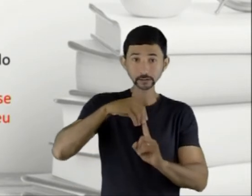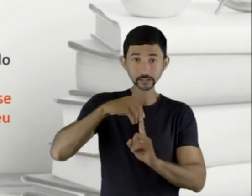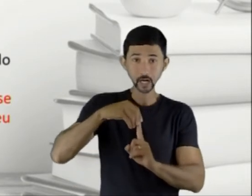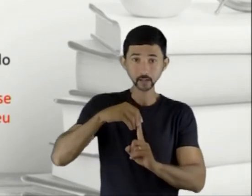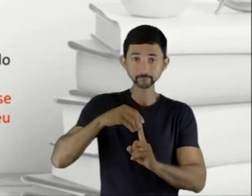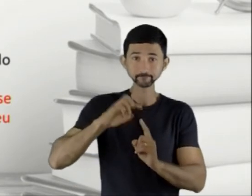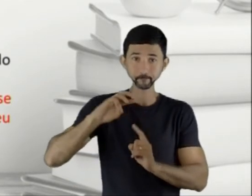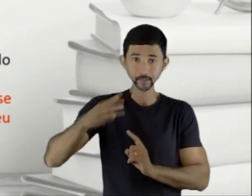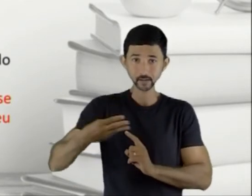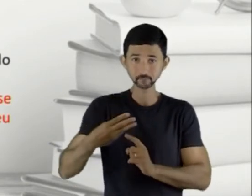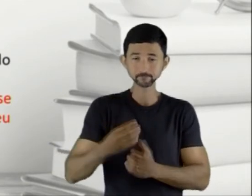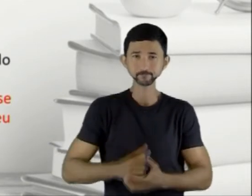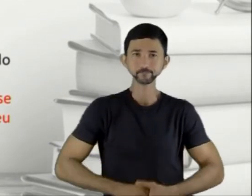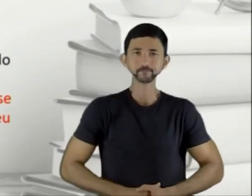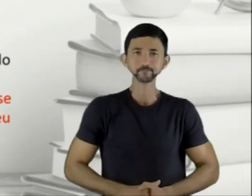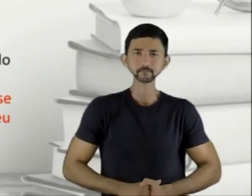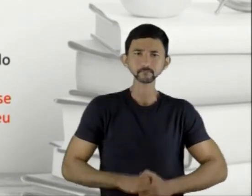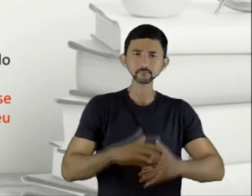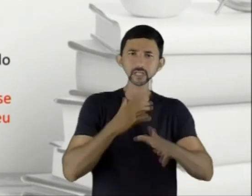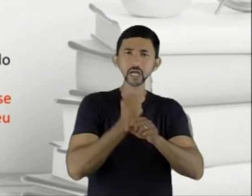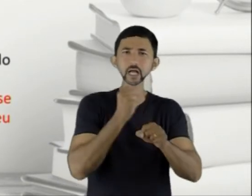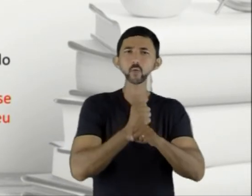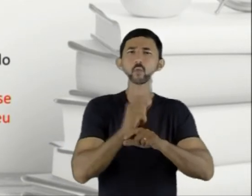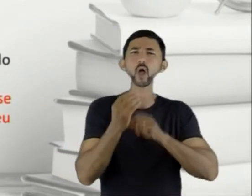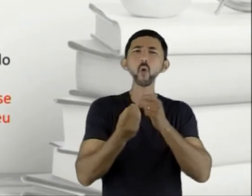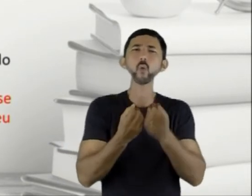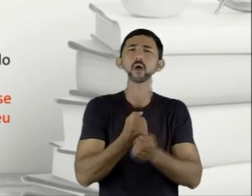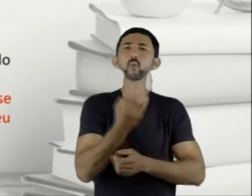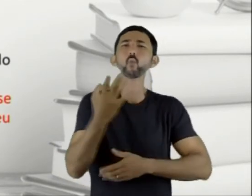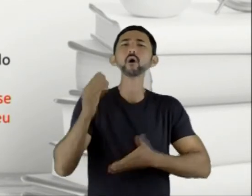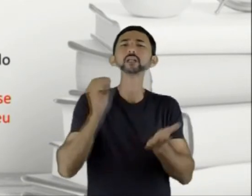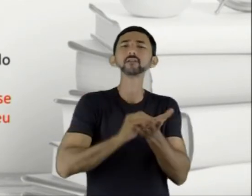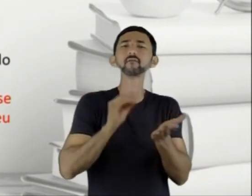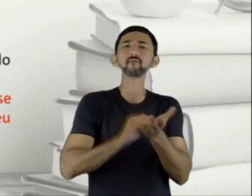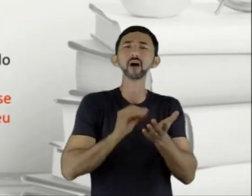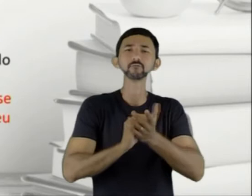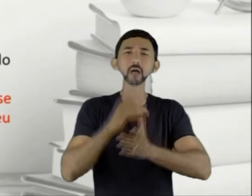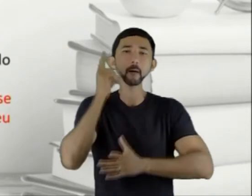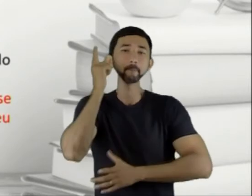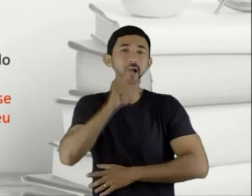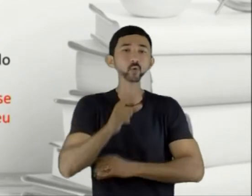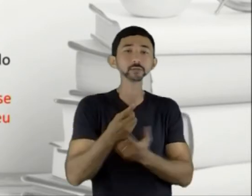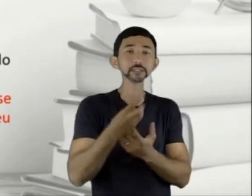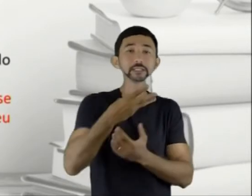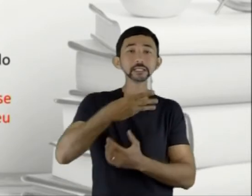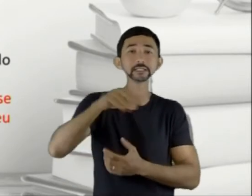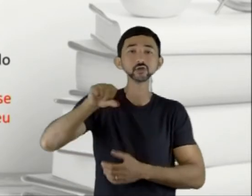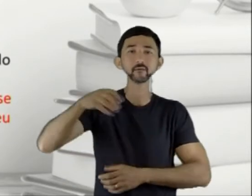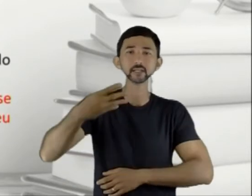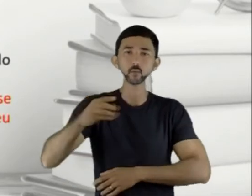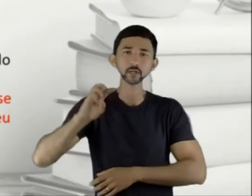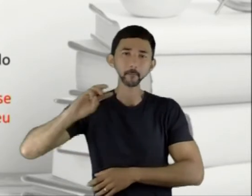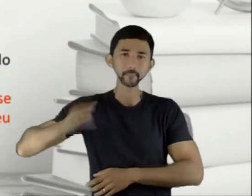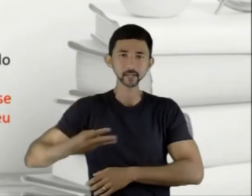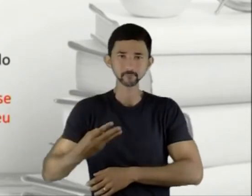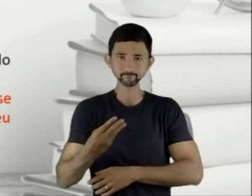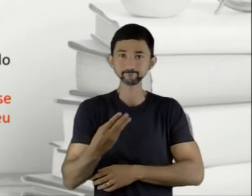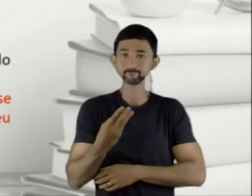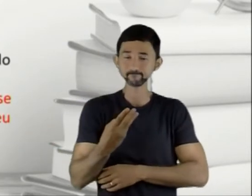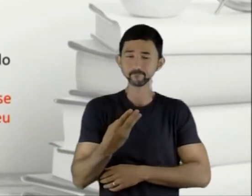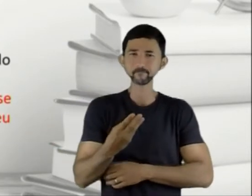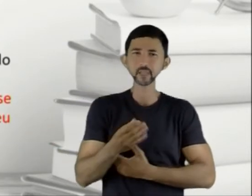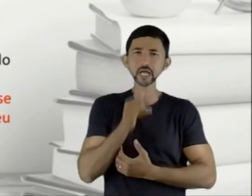unidades. Vamos calcular quanto falta para 131 mil atingir 394 mil. Ou